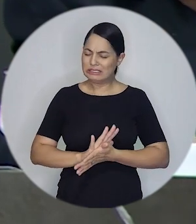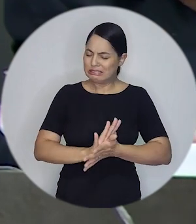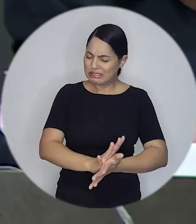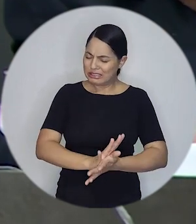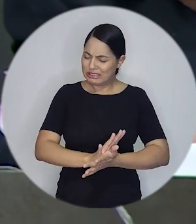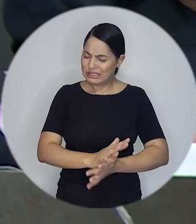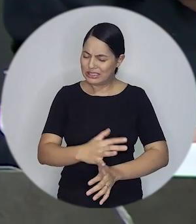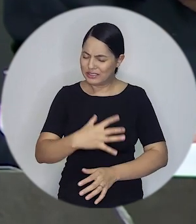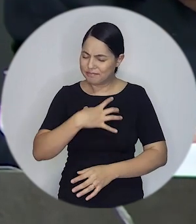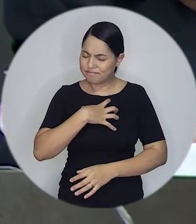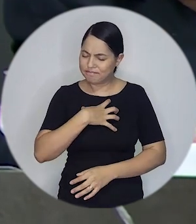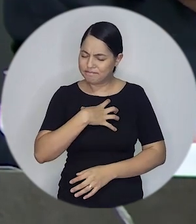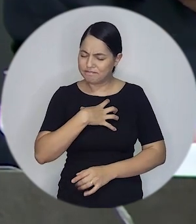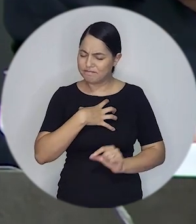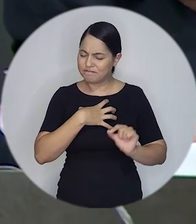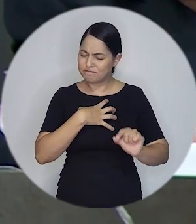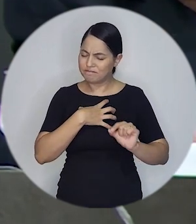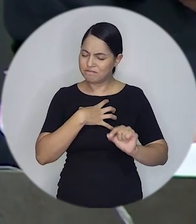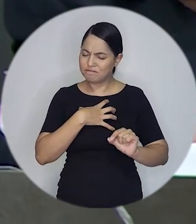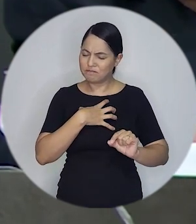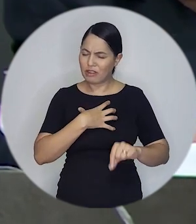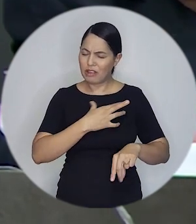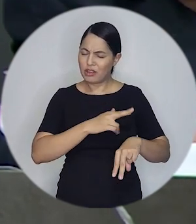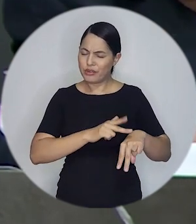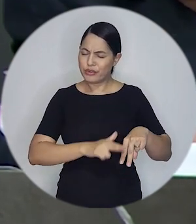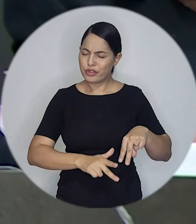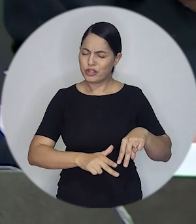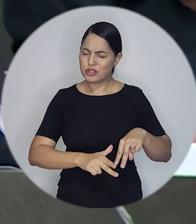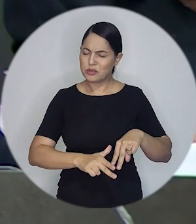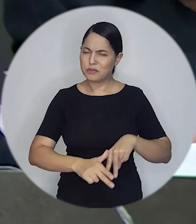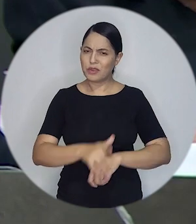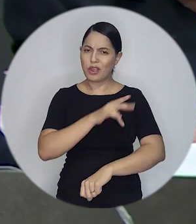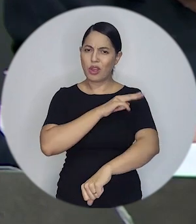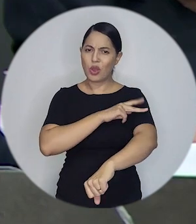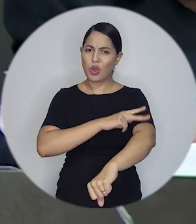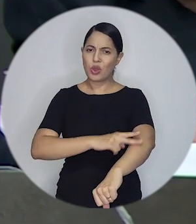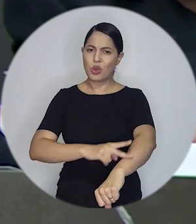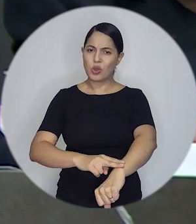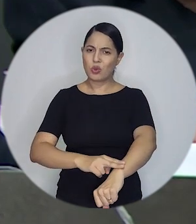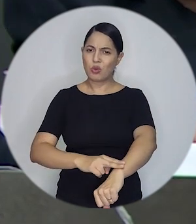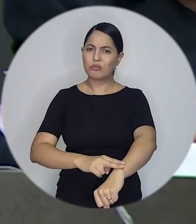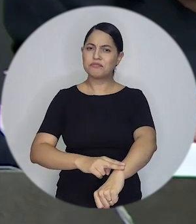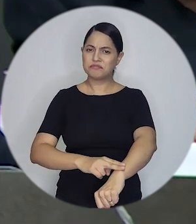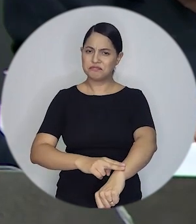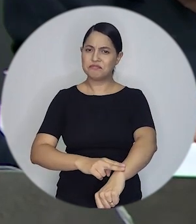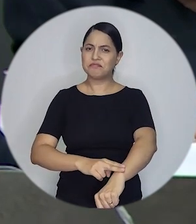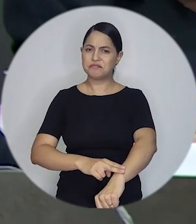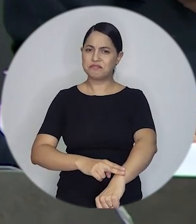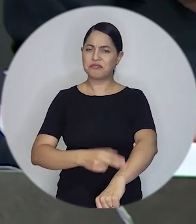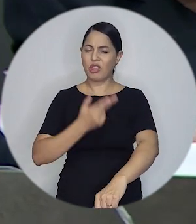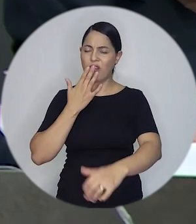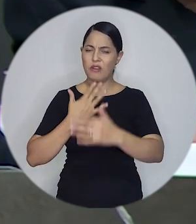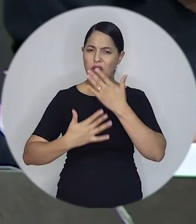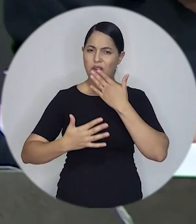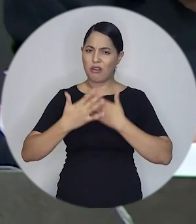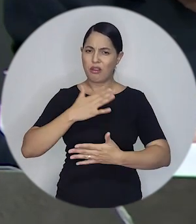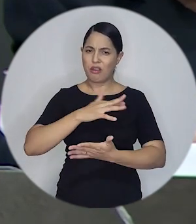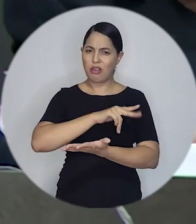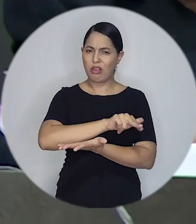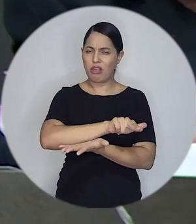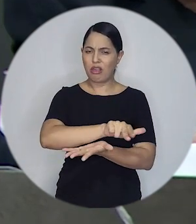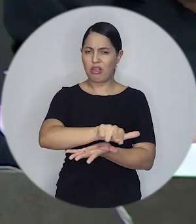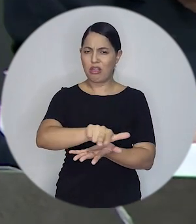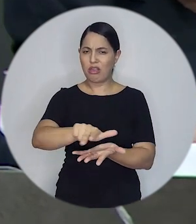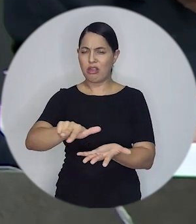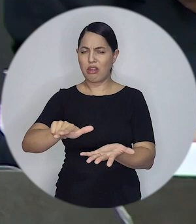preconceito quem tem o gênero, quem tem a cor, quem tem a etnia,